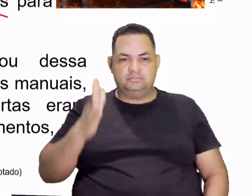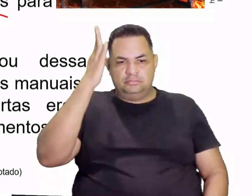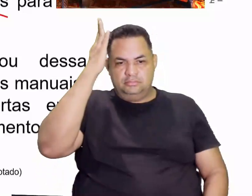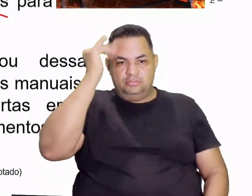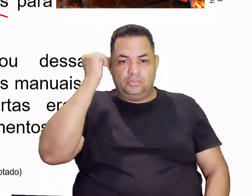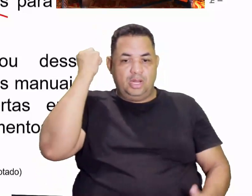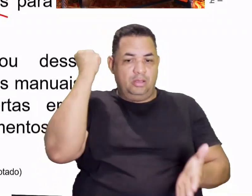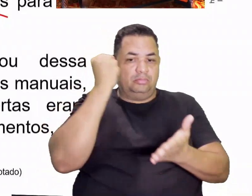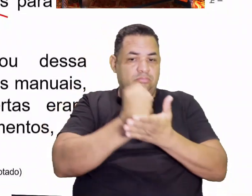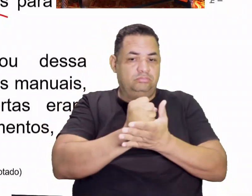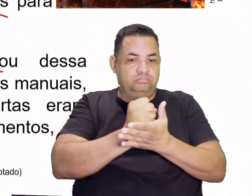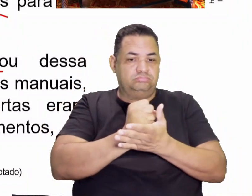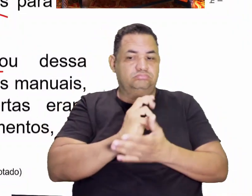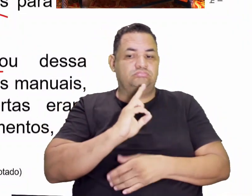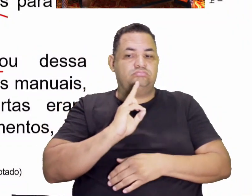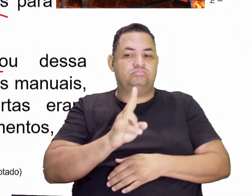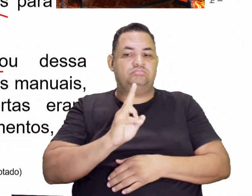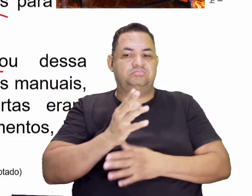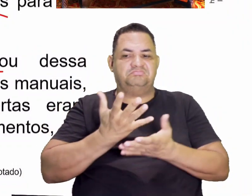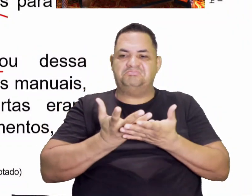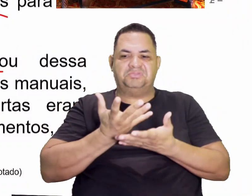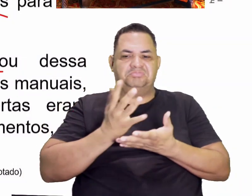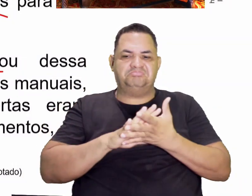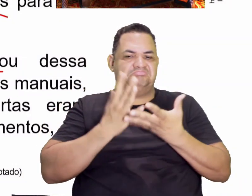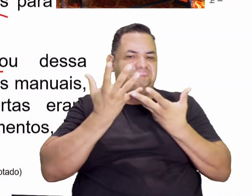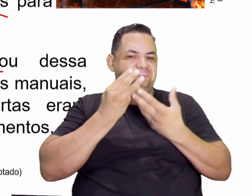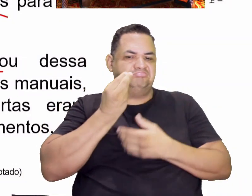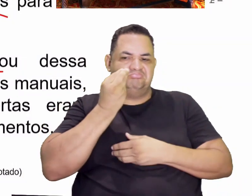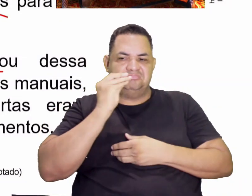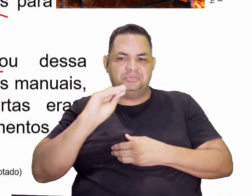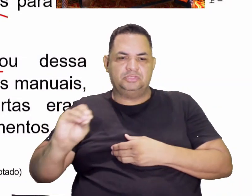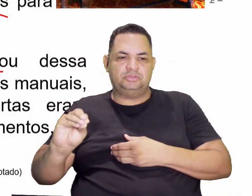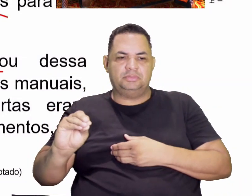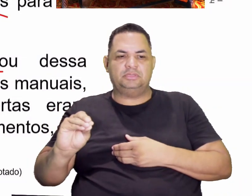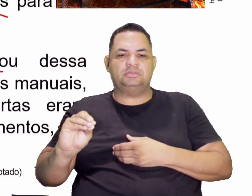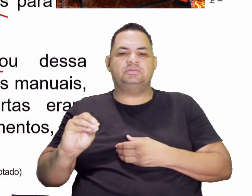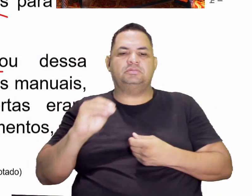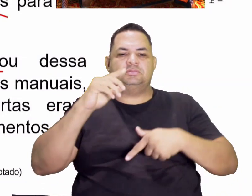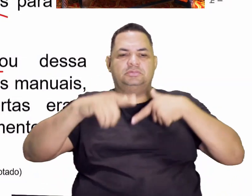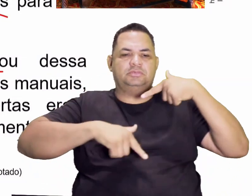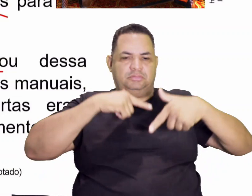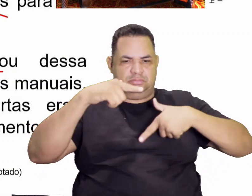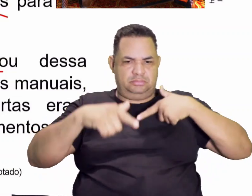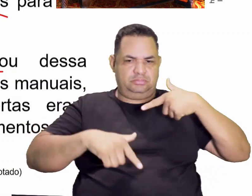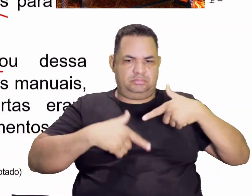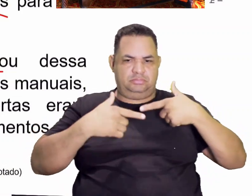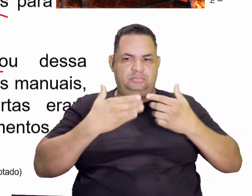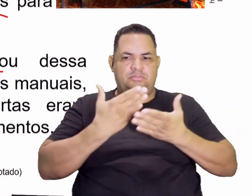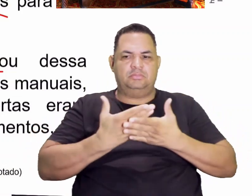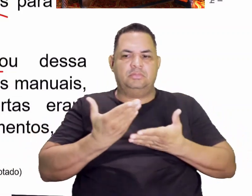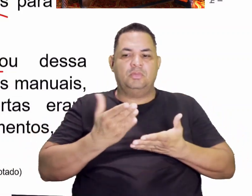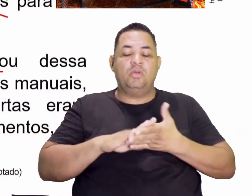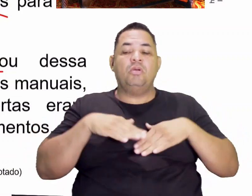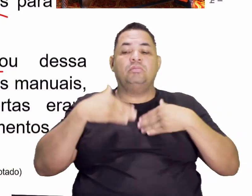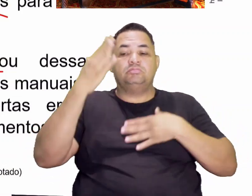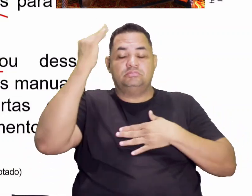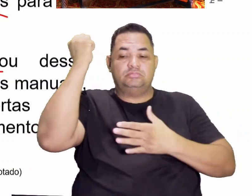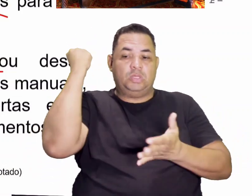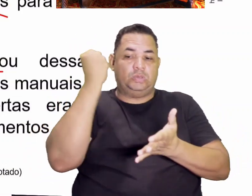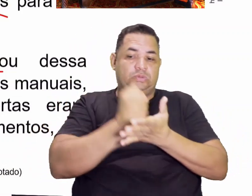O saber oficial sempre desdenhou dessa atividade, tanto aí, ó. Qual era o saber oficial da